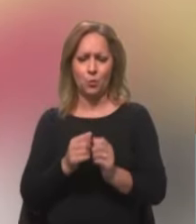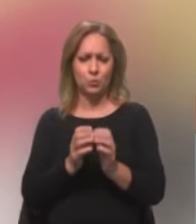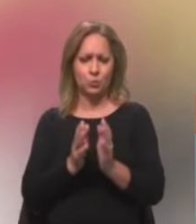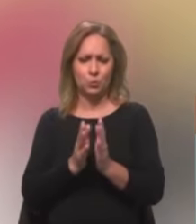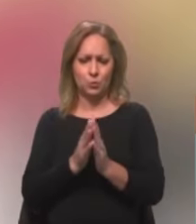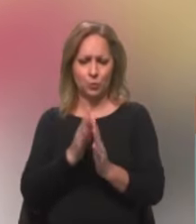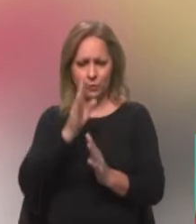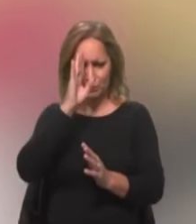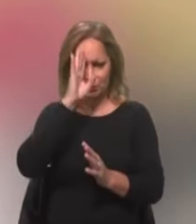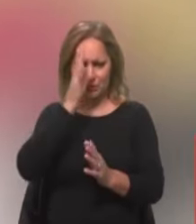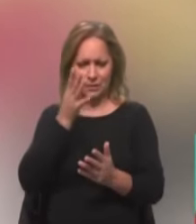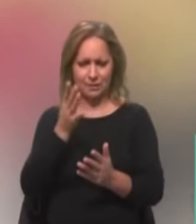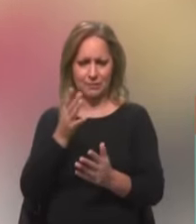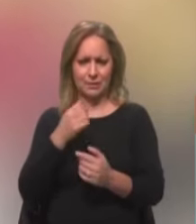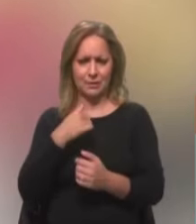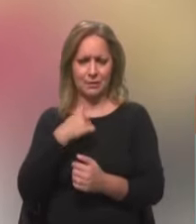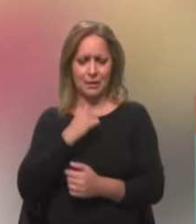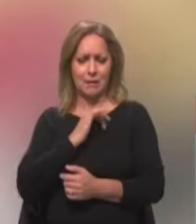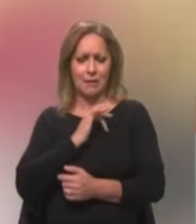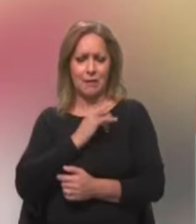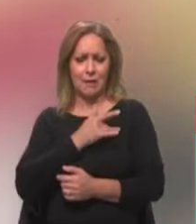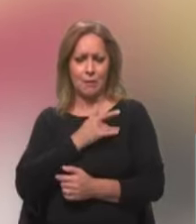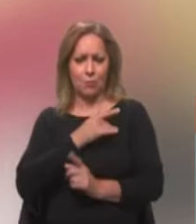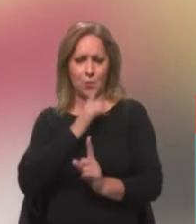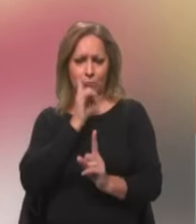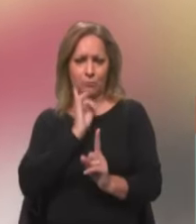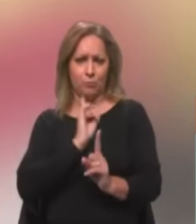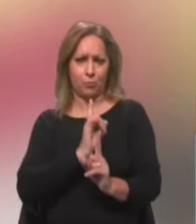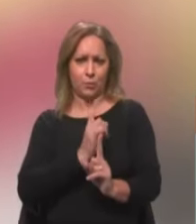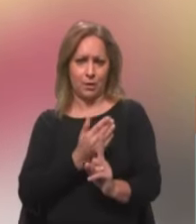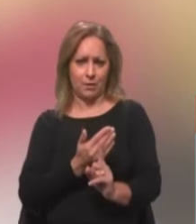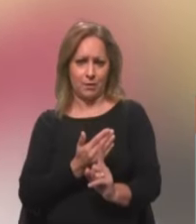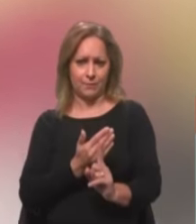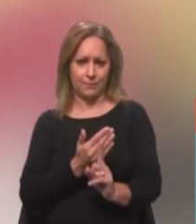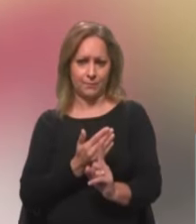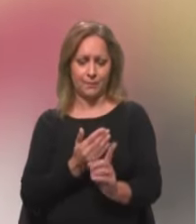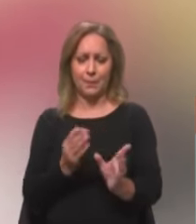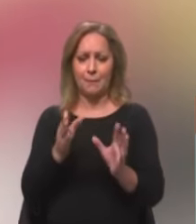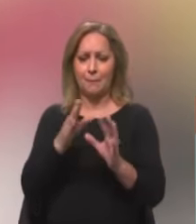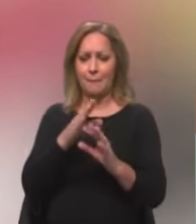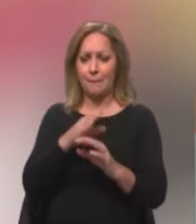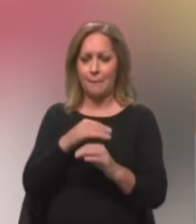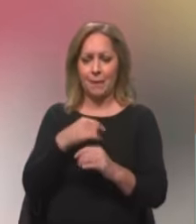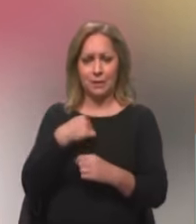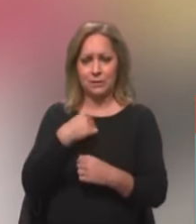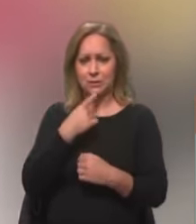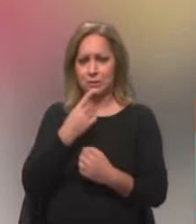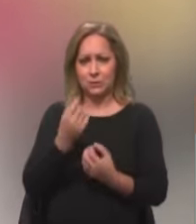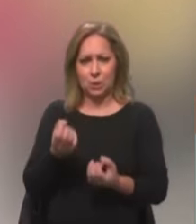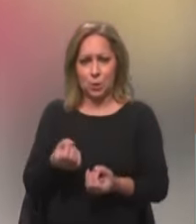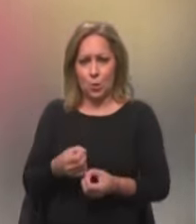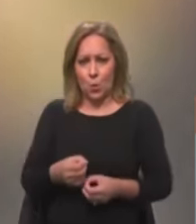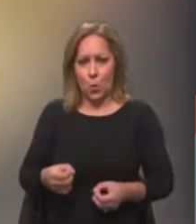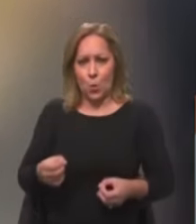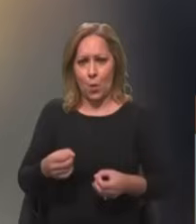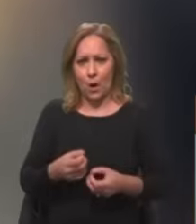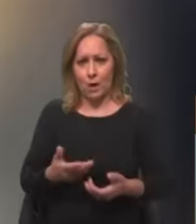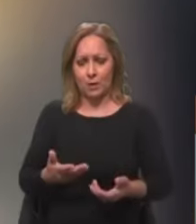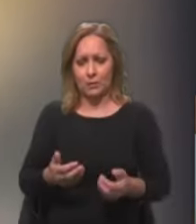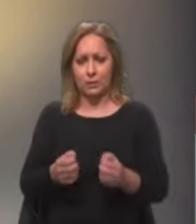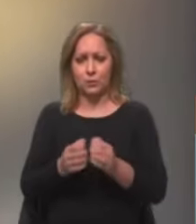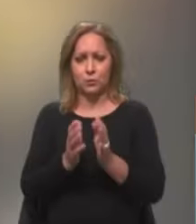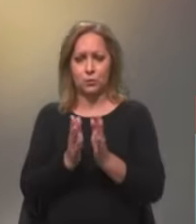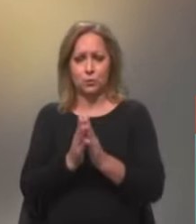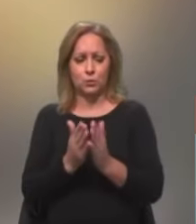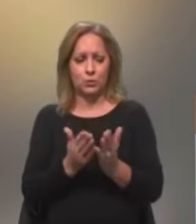está o meu amor incondicional pela Betty. Mais não tenho a dizer e está tudo entregue